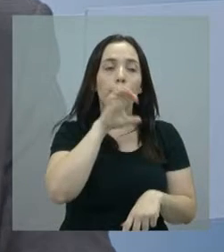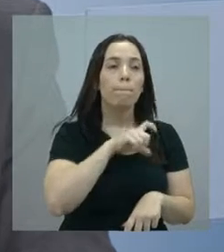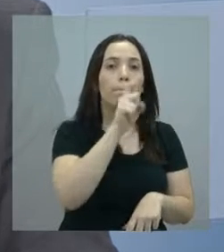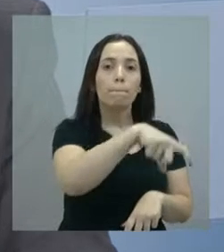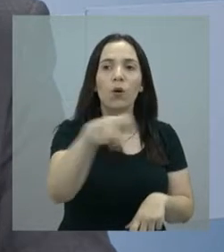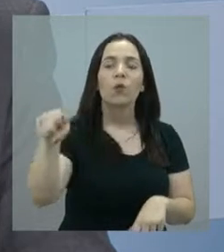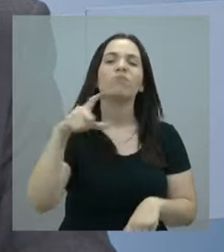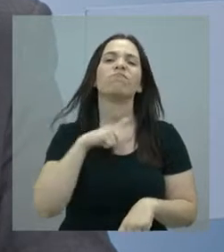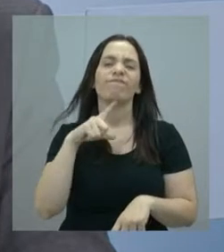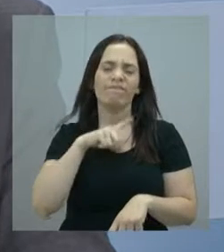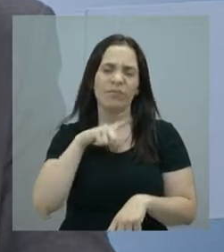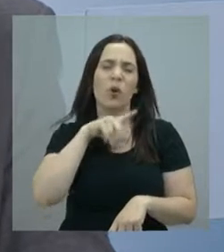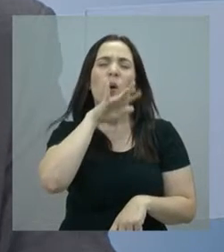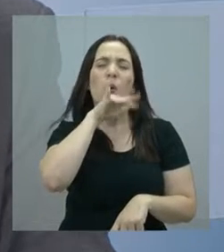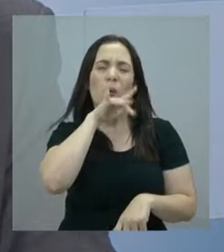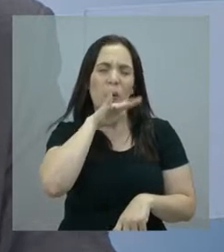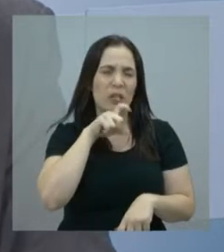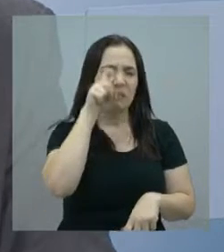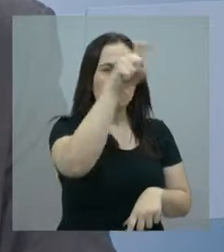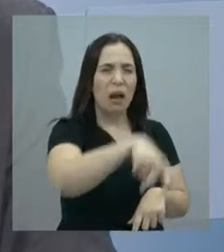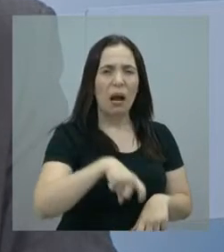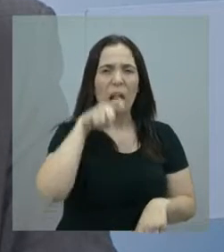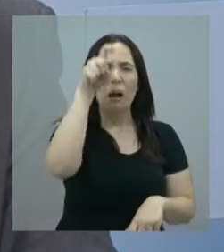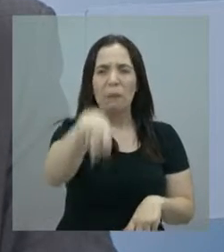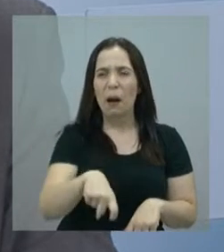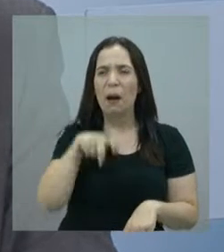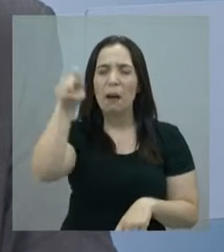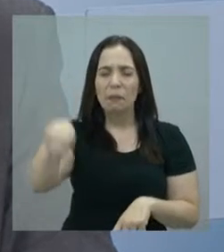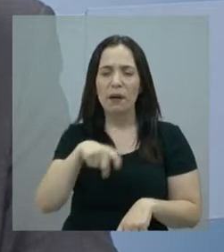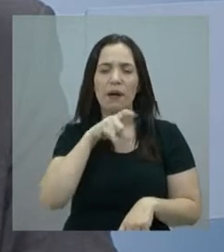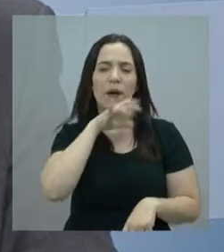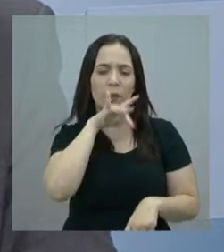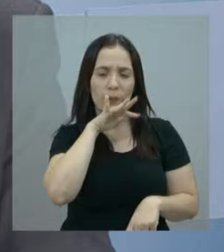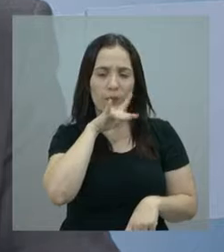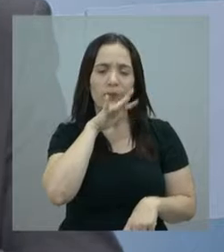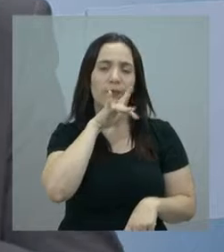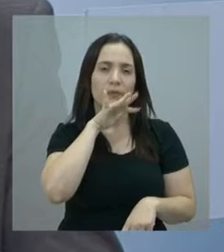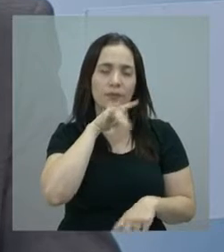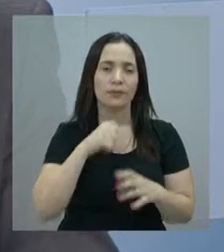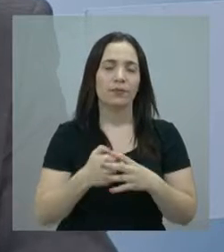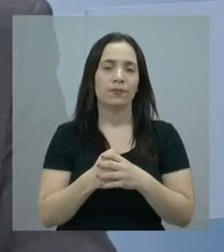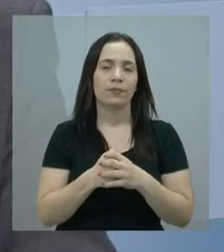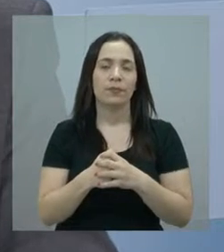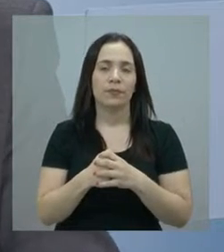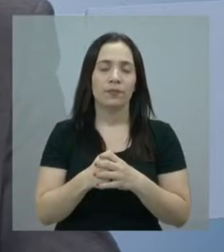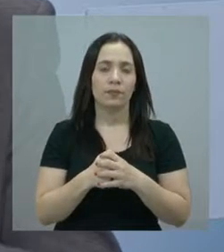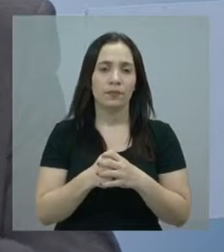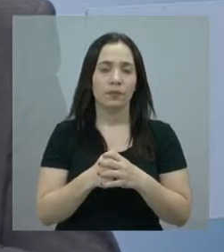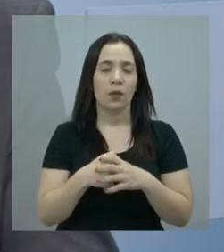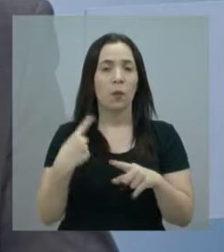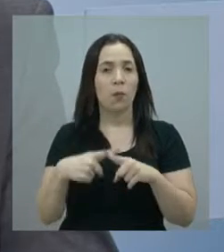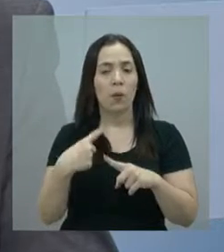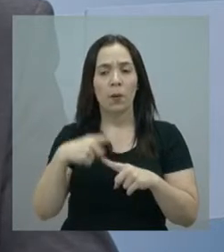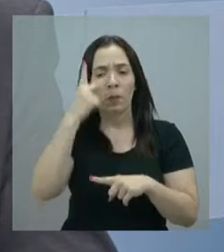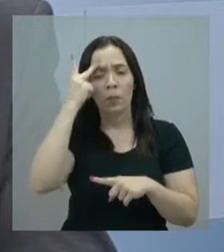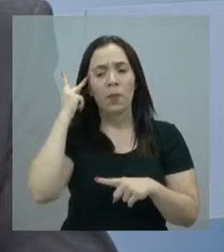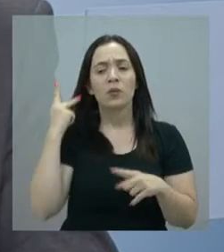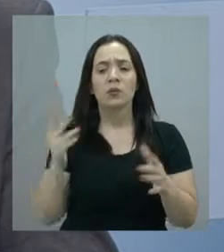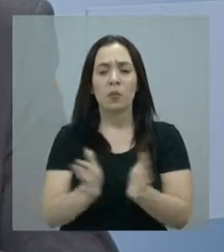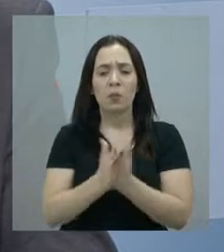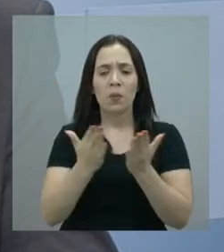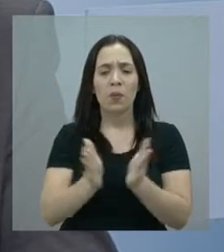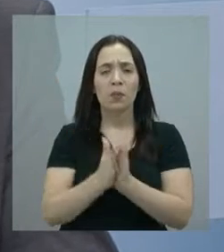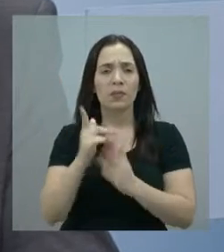ainda muito perverso, ainda muito regressivo. Né? Você tem os mais pobres, eles são